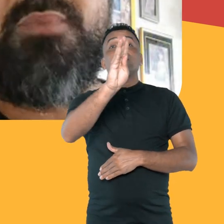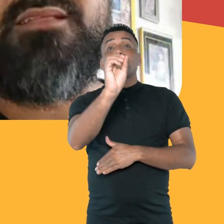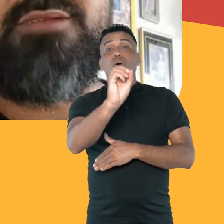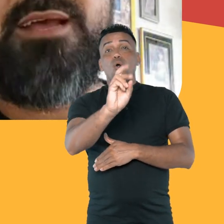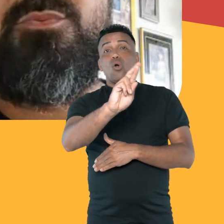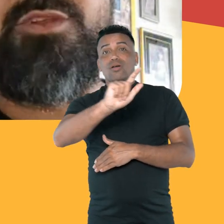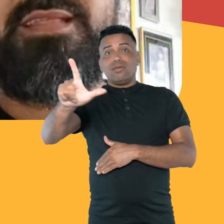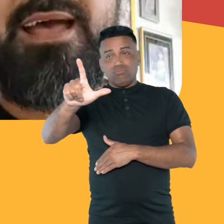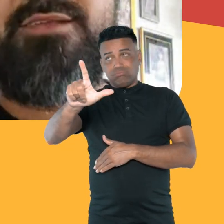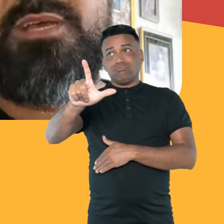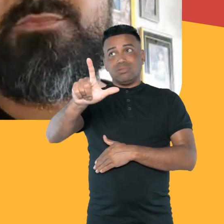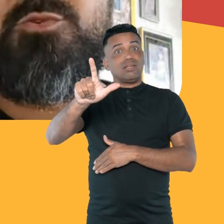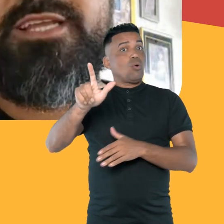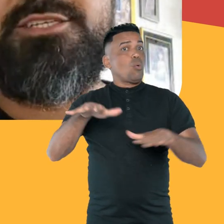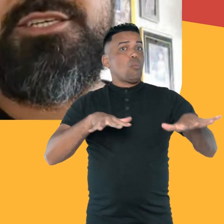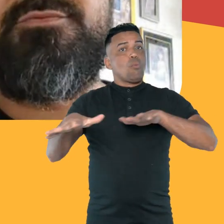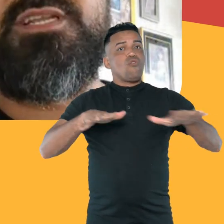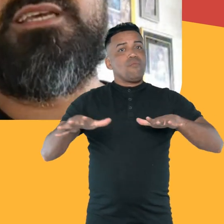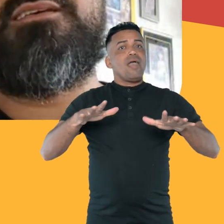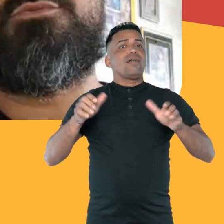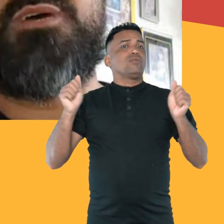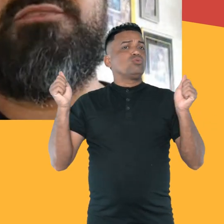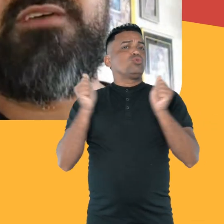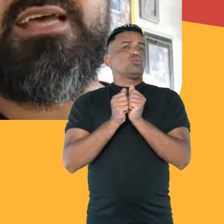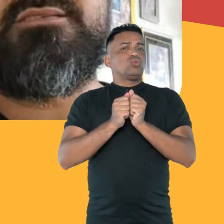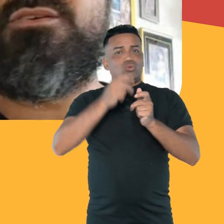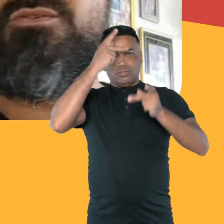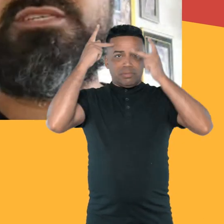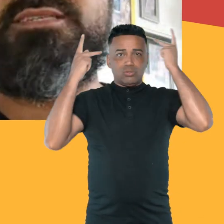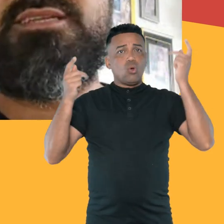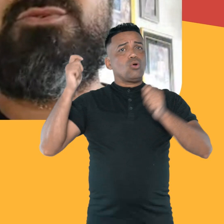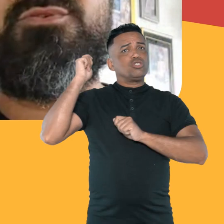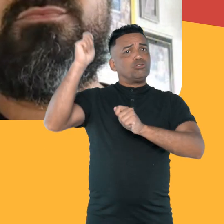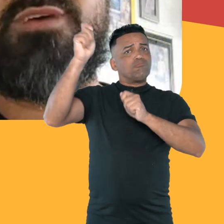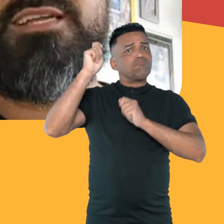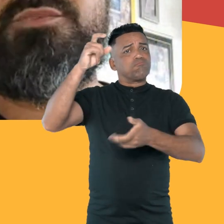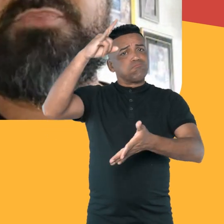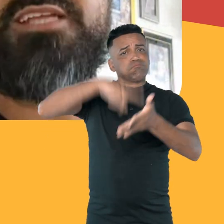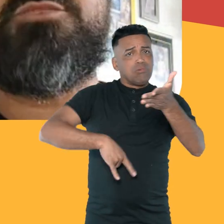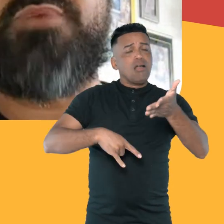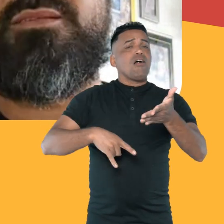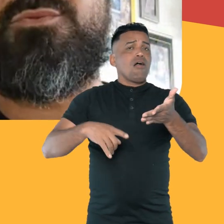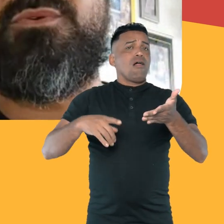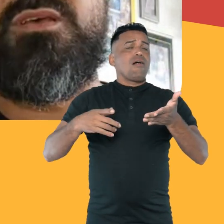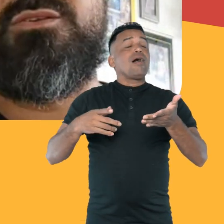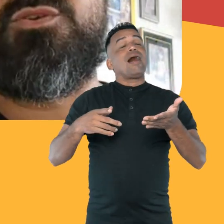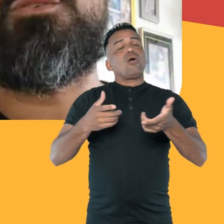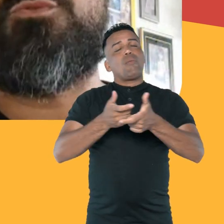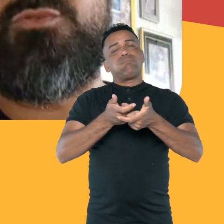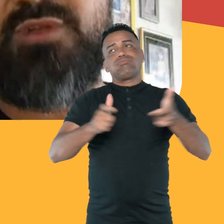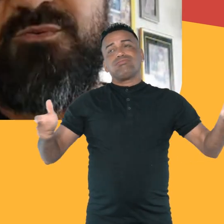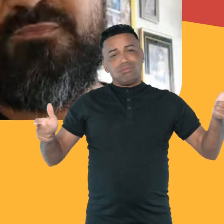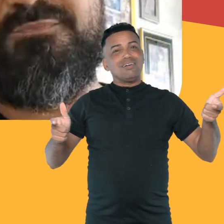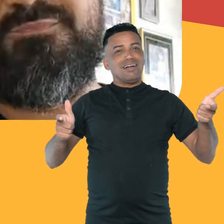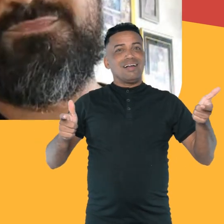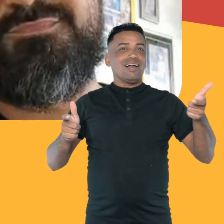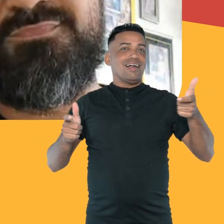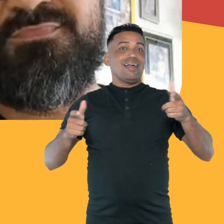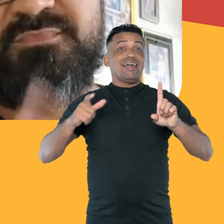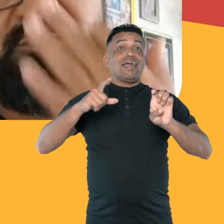um movimento, né, comunitário mesmo, coletivo ali, de um manifesto, e hoje ele se tornou um grande empreendimento